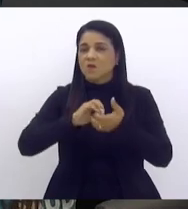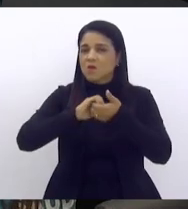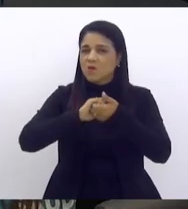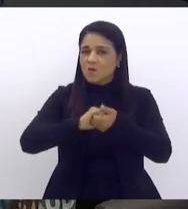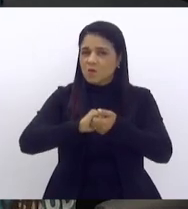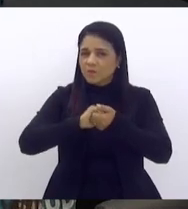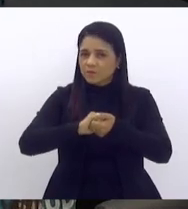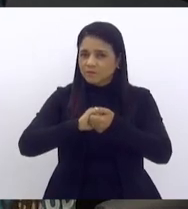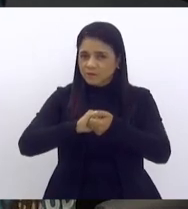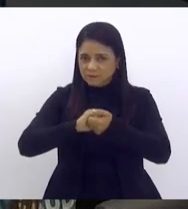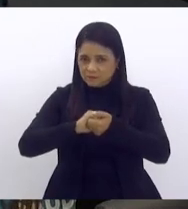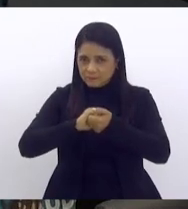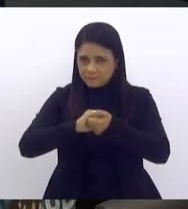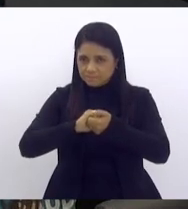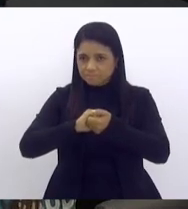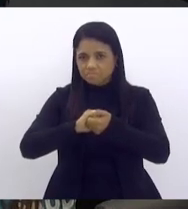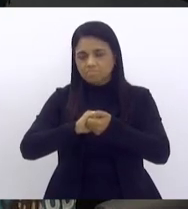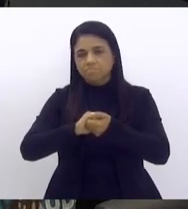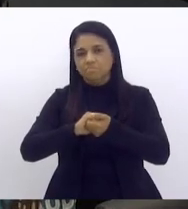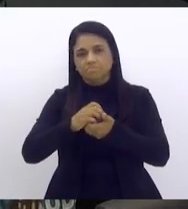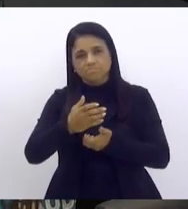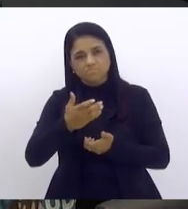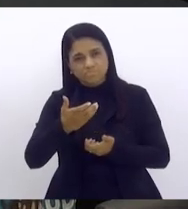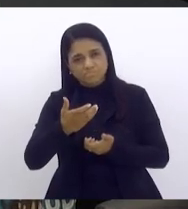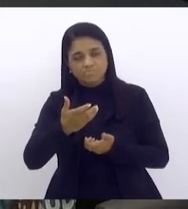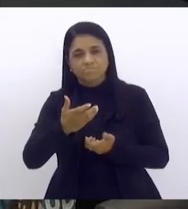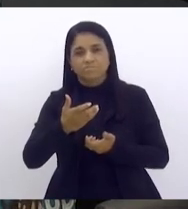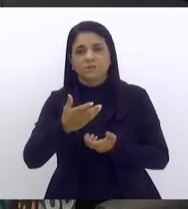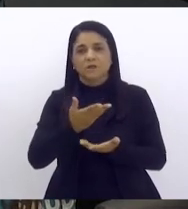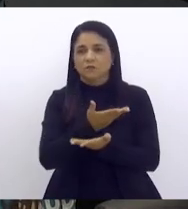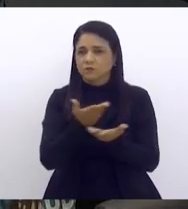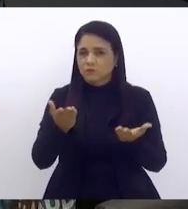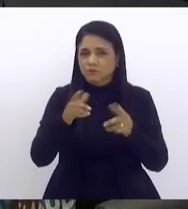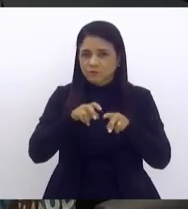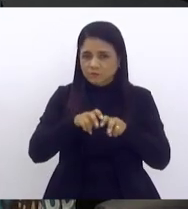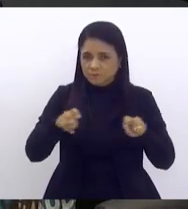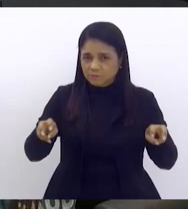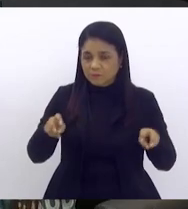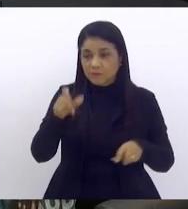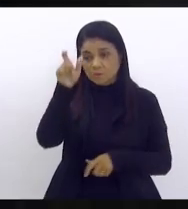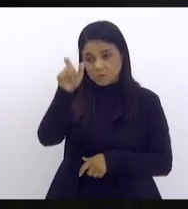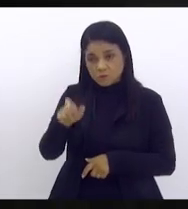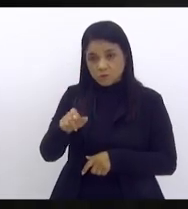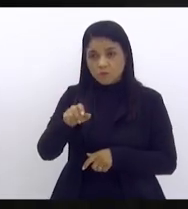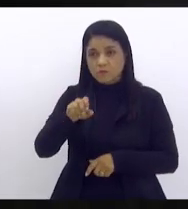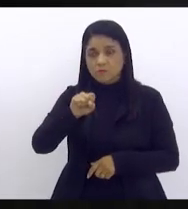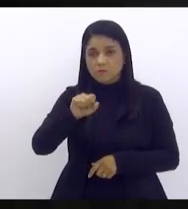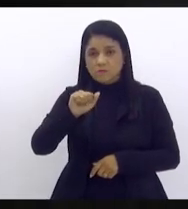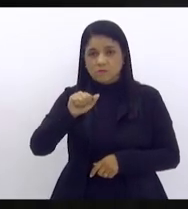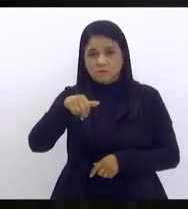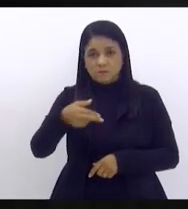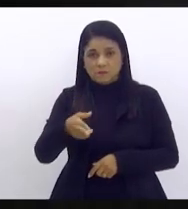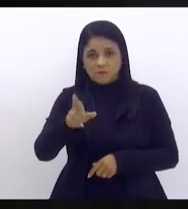cumprimentar aqui a todos na mesa, cumprimentar todos vocês aqui na pessoa do Sandro, da